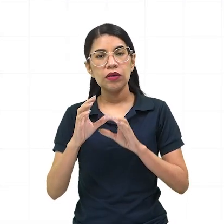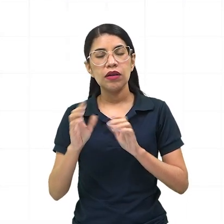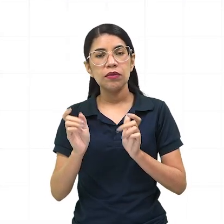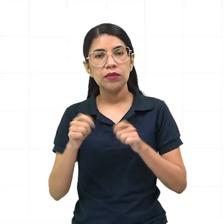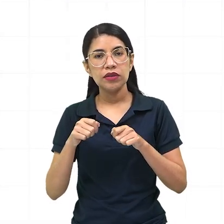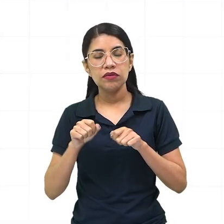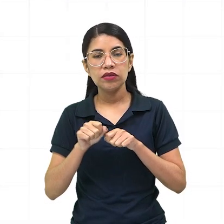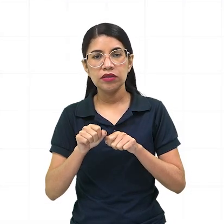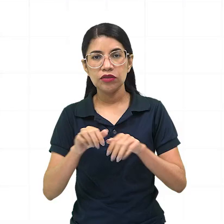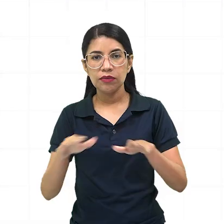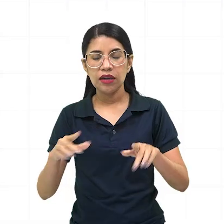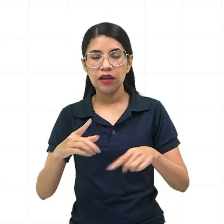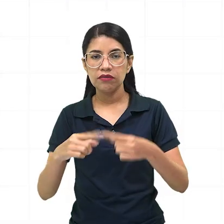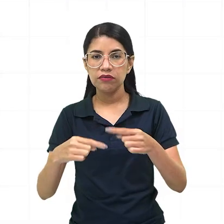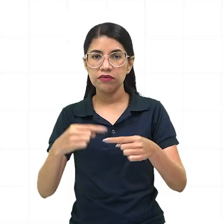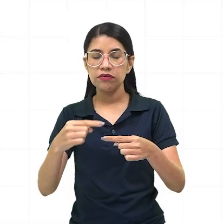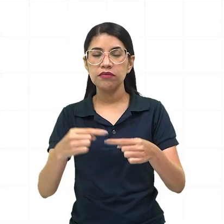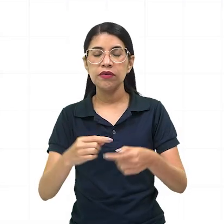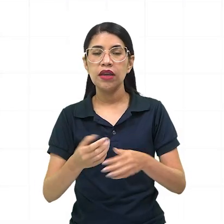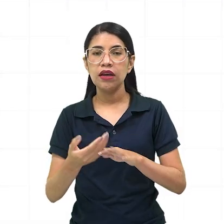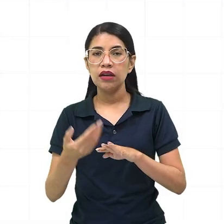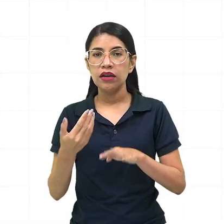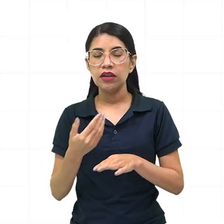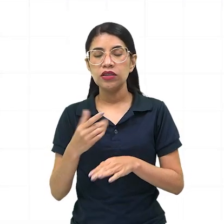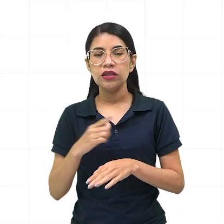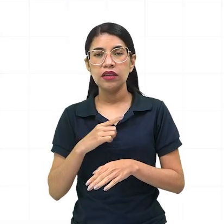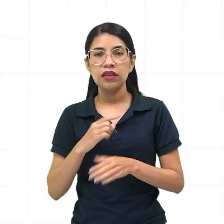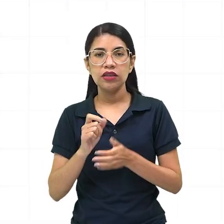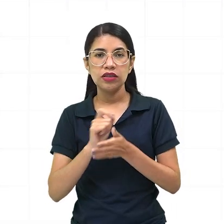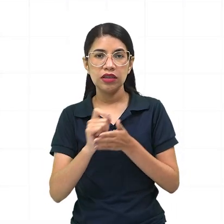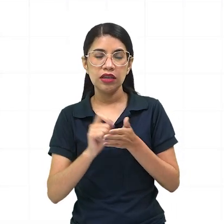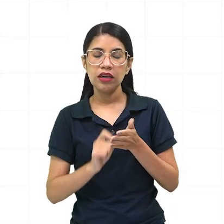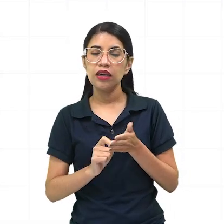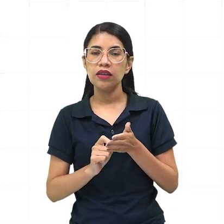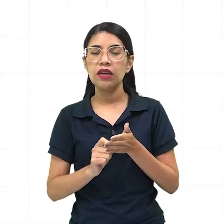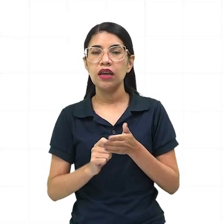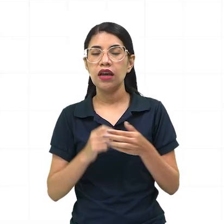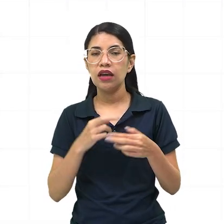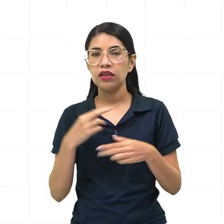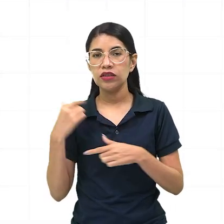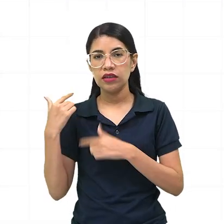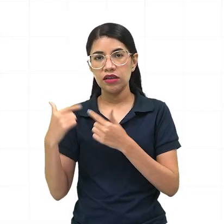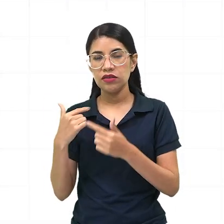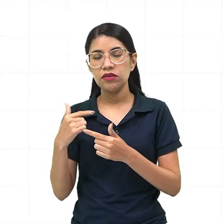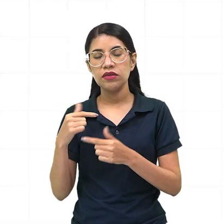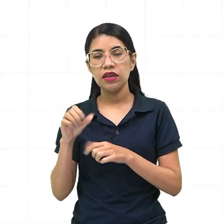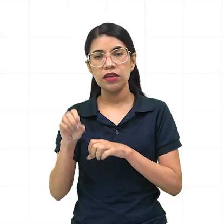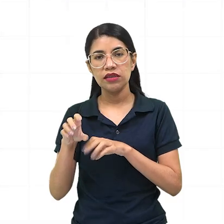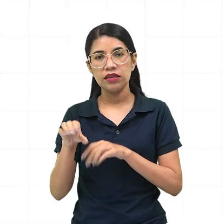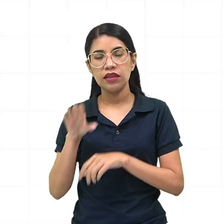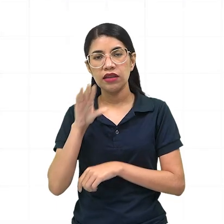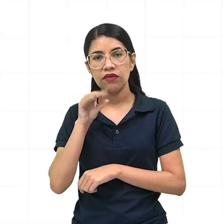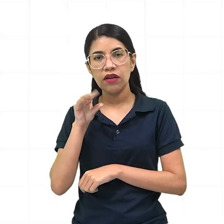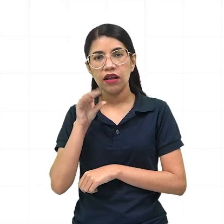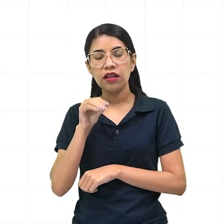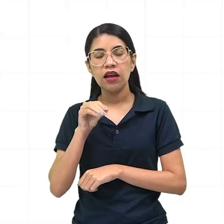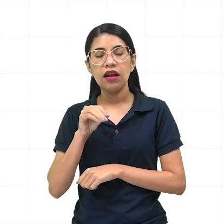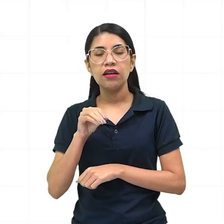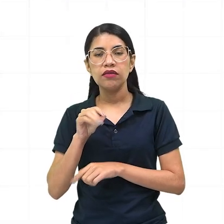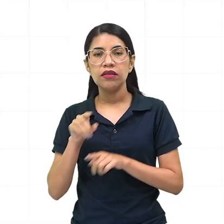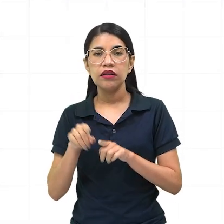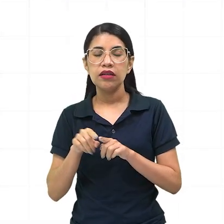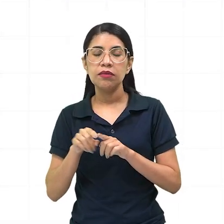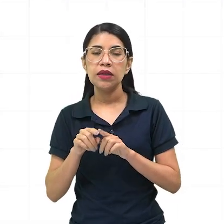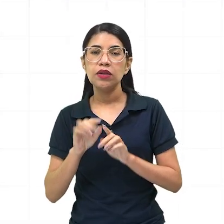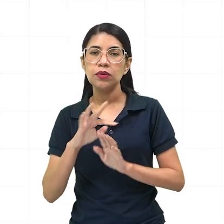perpetuar. Antes da escrita, as tradições religiosas eram transmitidas oralmente. A palavra falada, os gestos,